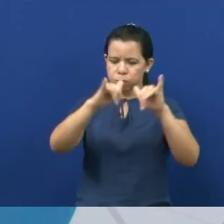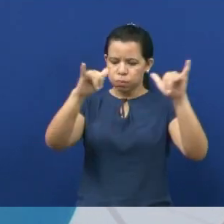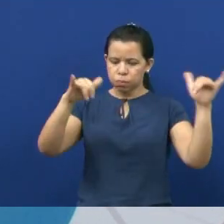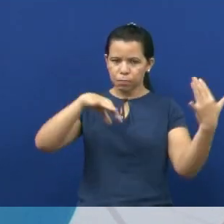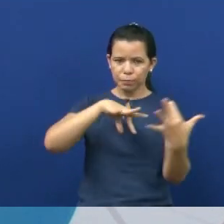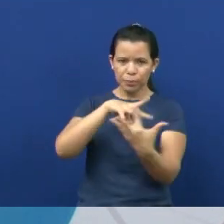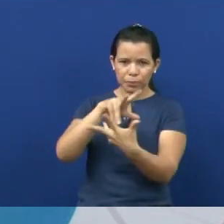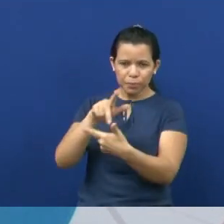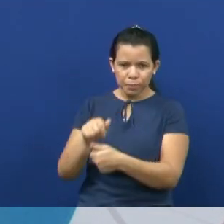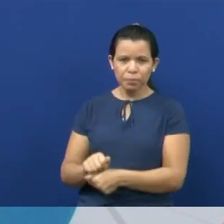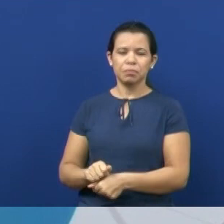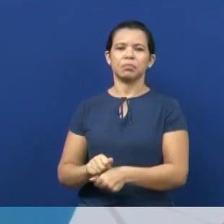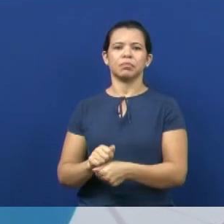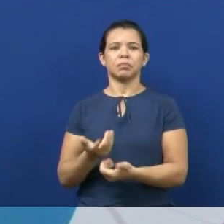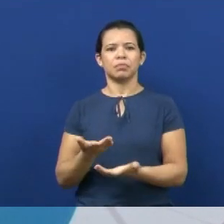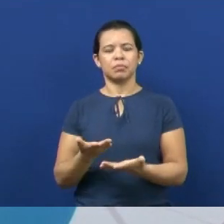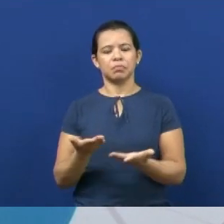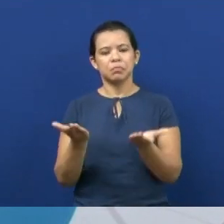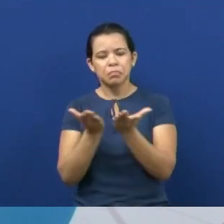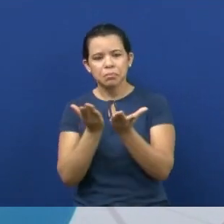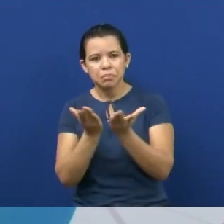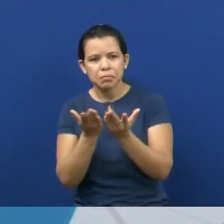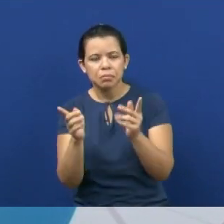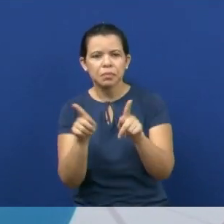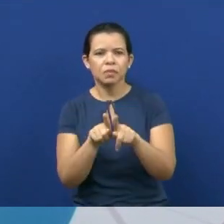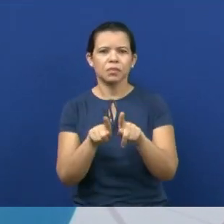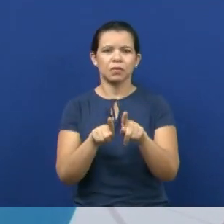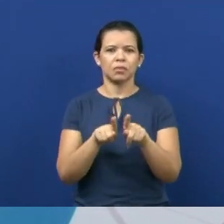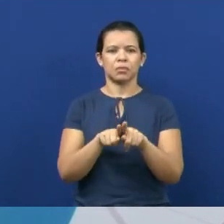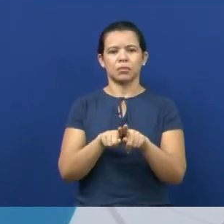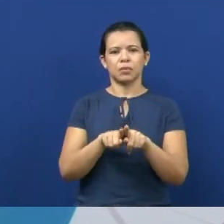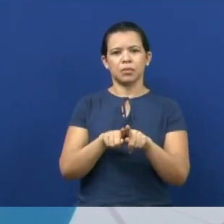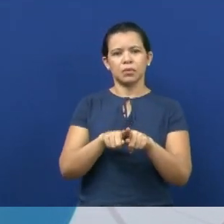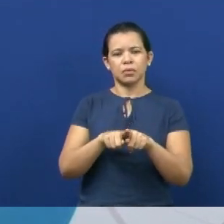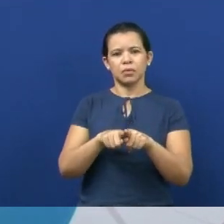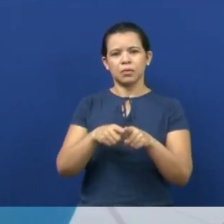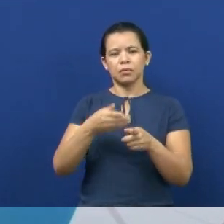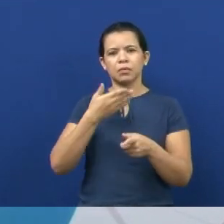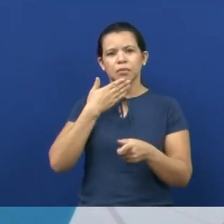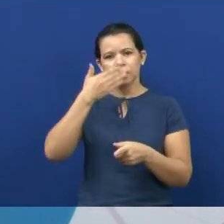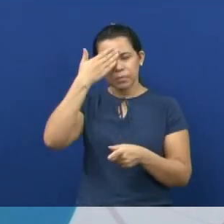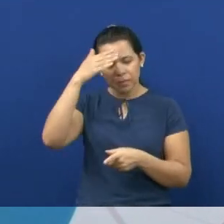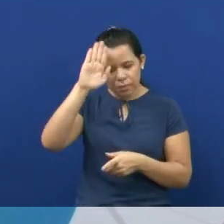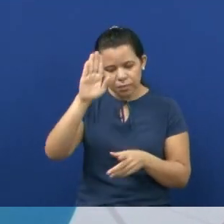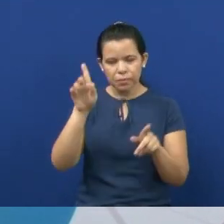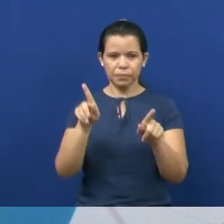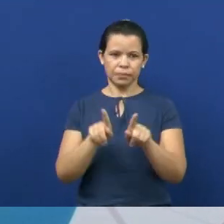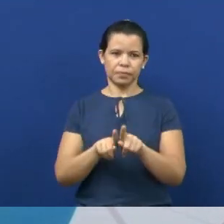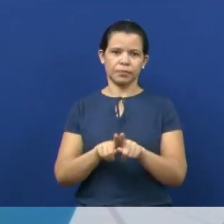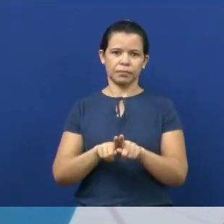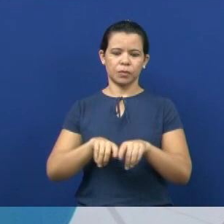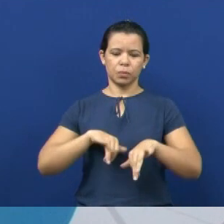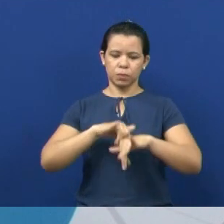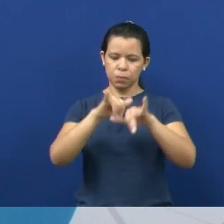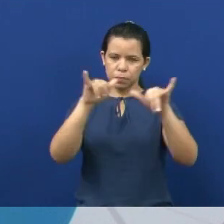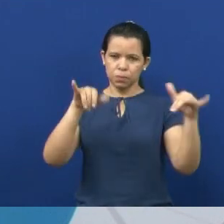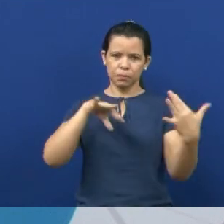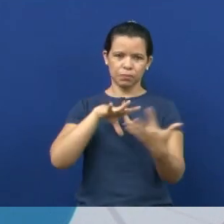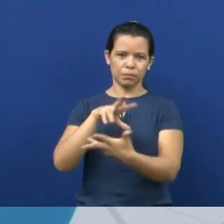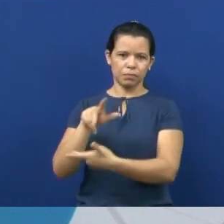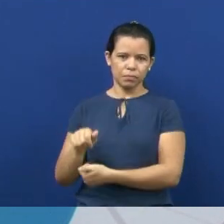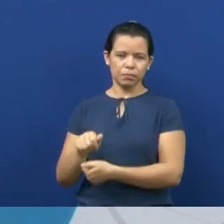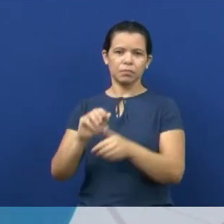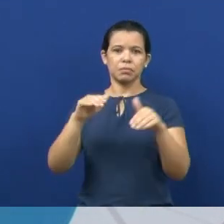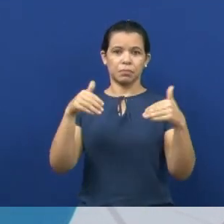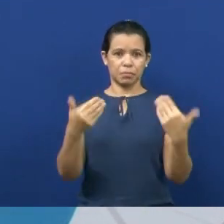esse papel, o islamismo também, tá? Então as religiões ela procura fazer com que a sua